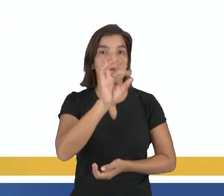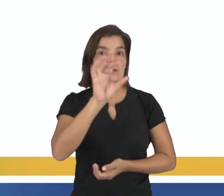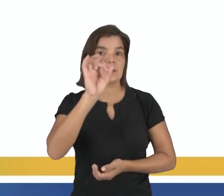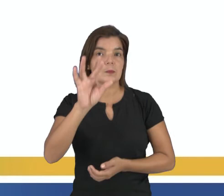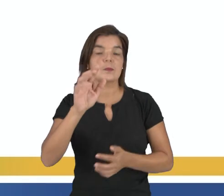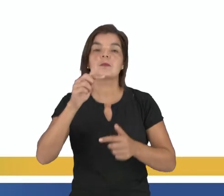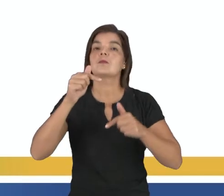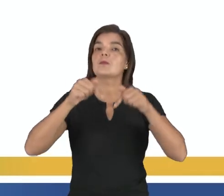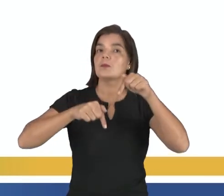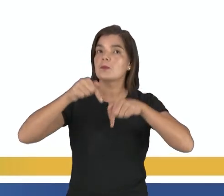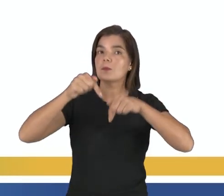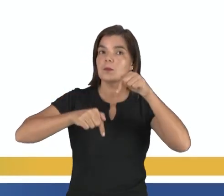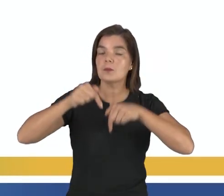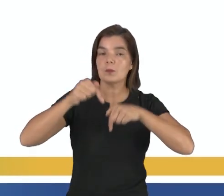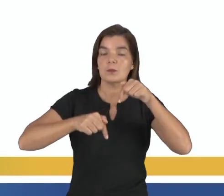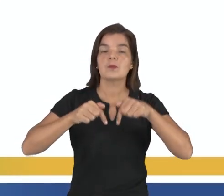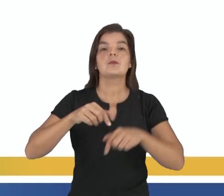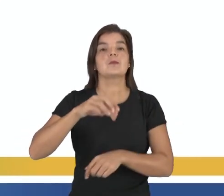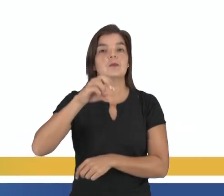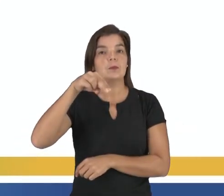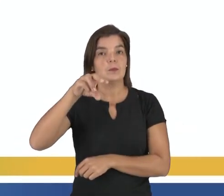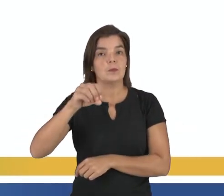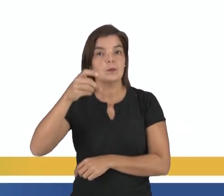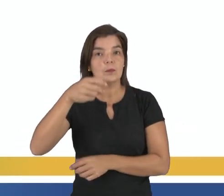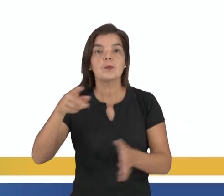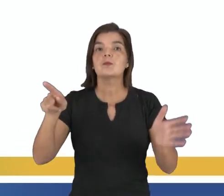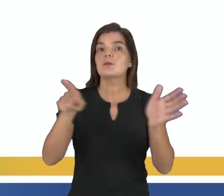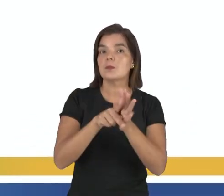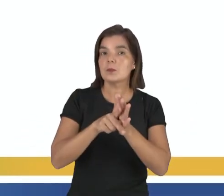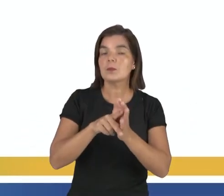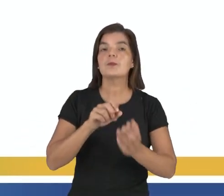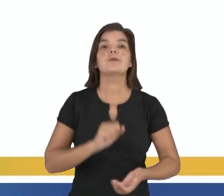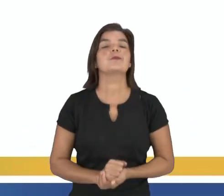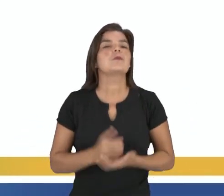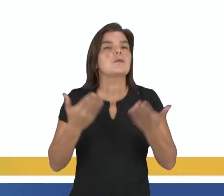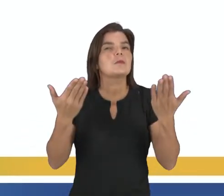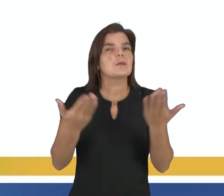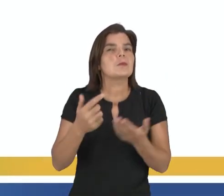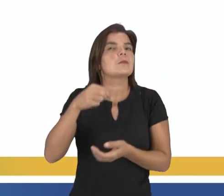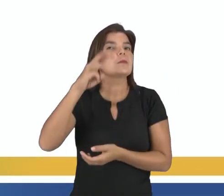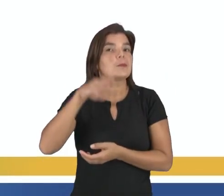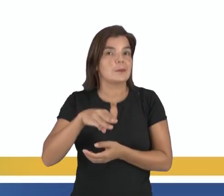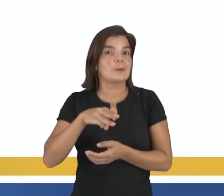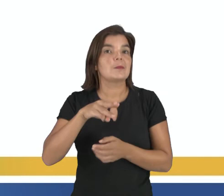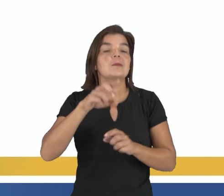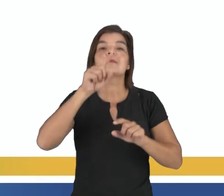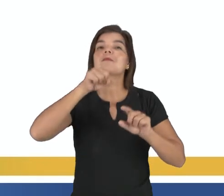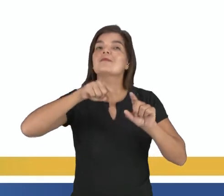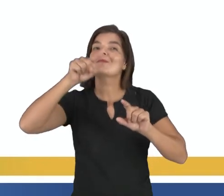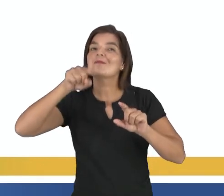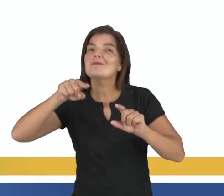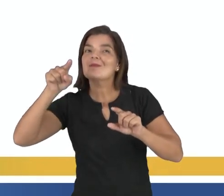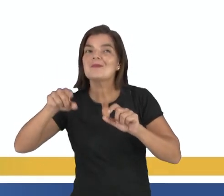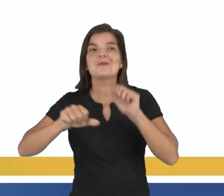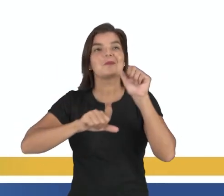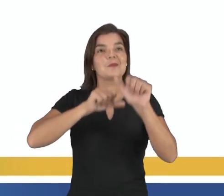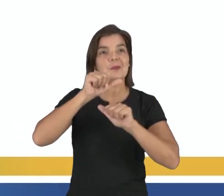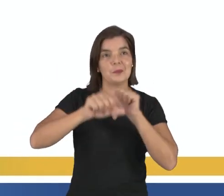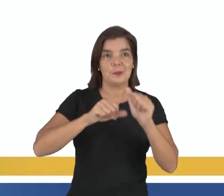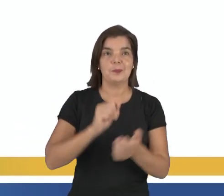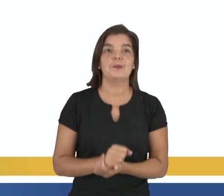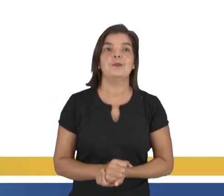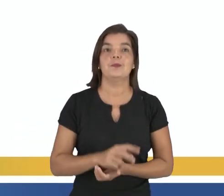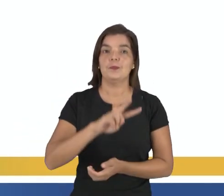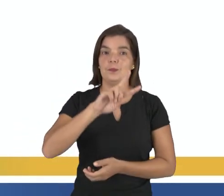elemento químico tem o seu NOx determinado. Agora a gente vai ver quem variou. Então nós temos aqui, ó, o átomo